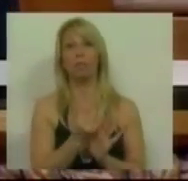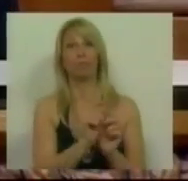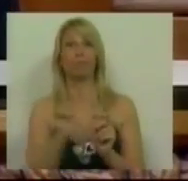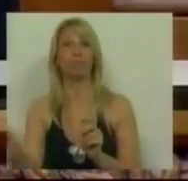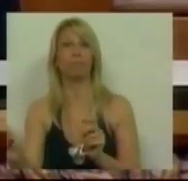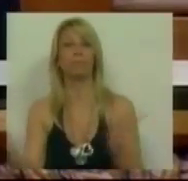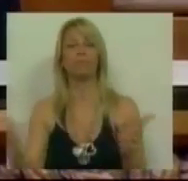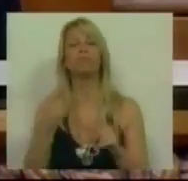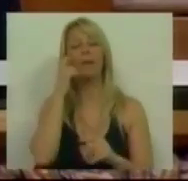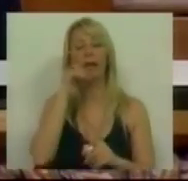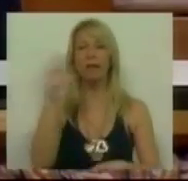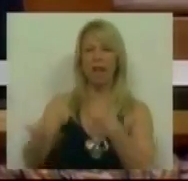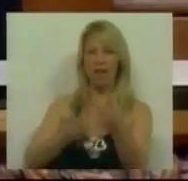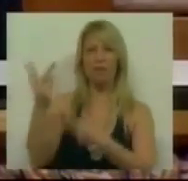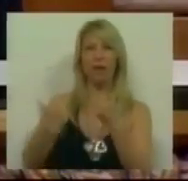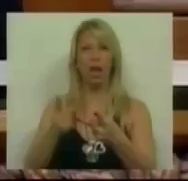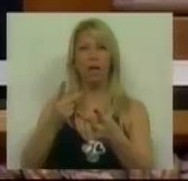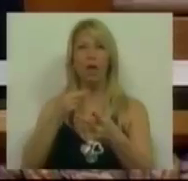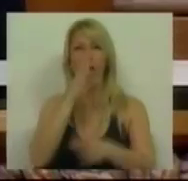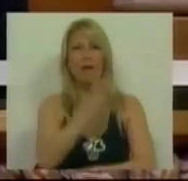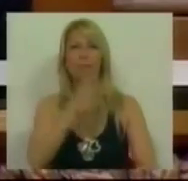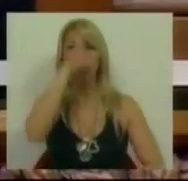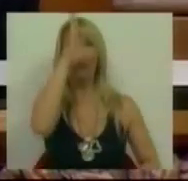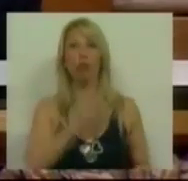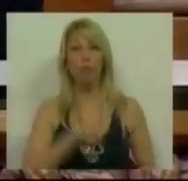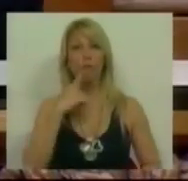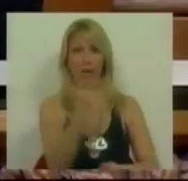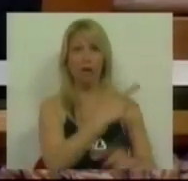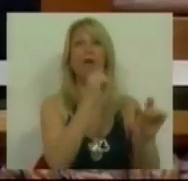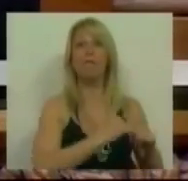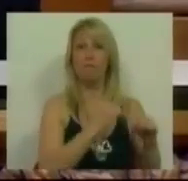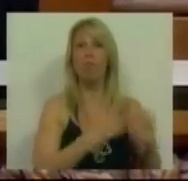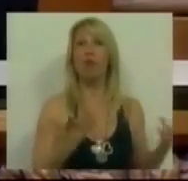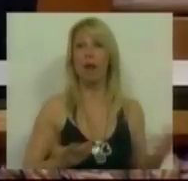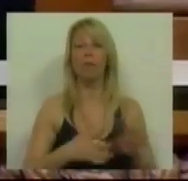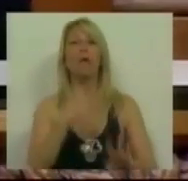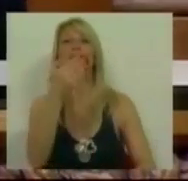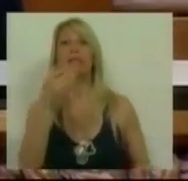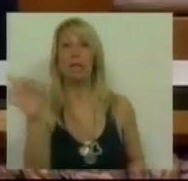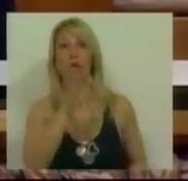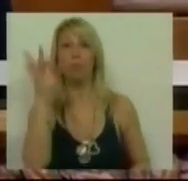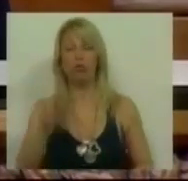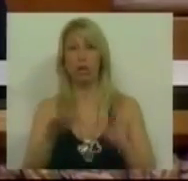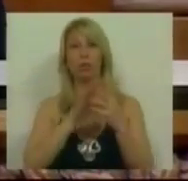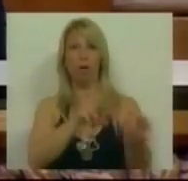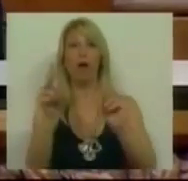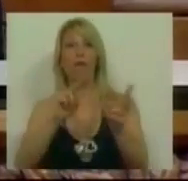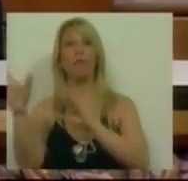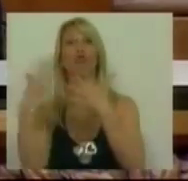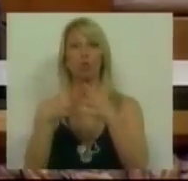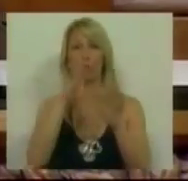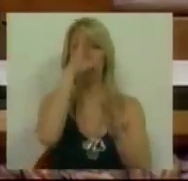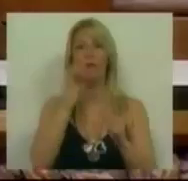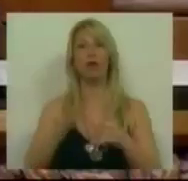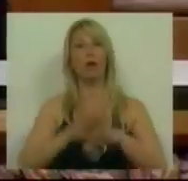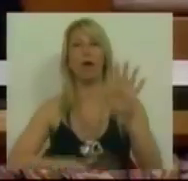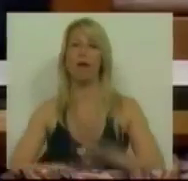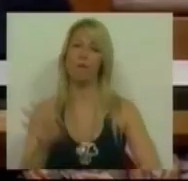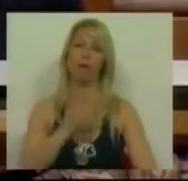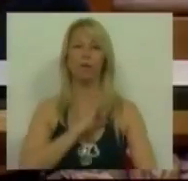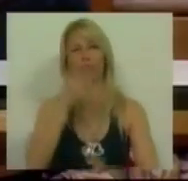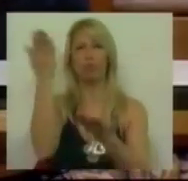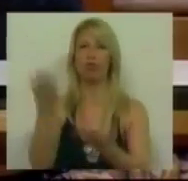Governo e o desempenho no memorando, com 70% das reformas estruturais já implementadas por este Governo, Sr. Selassie,